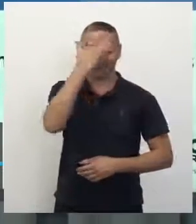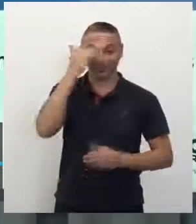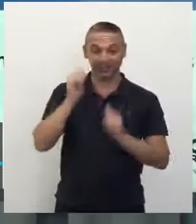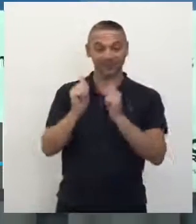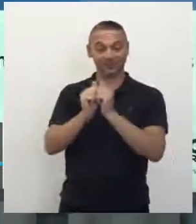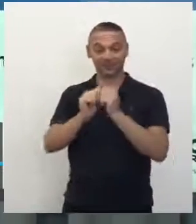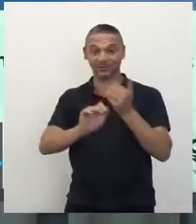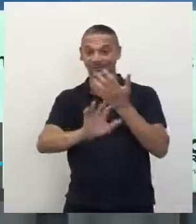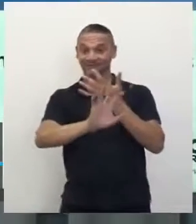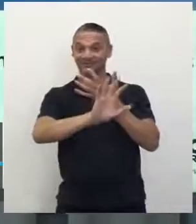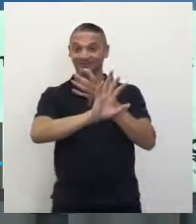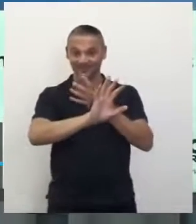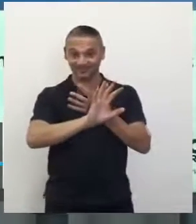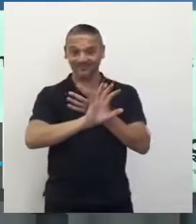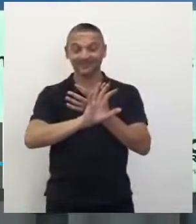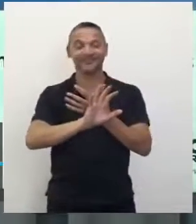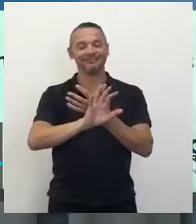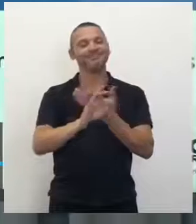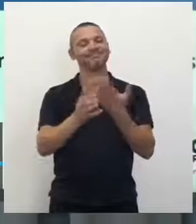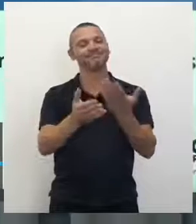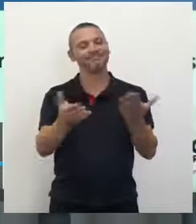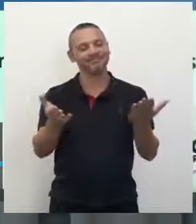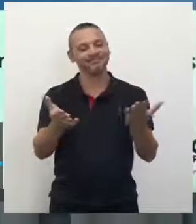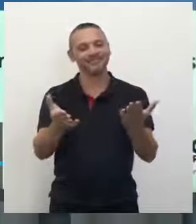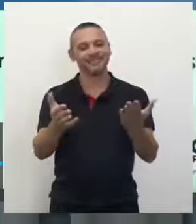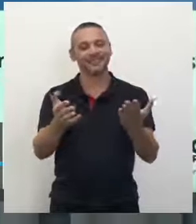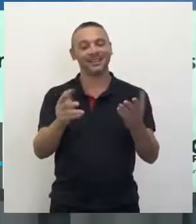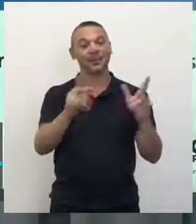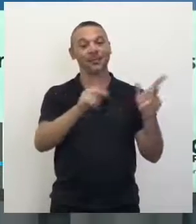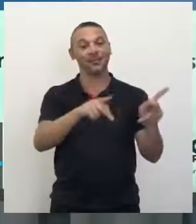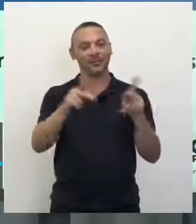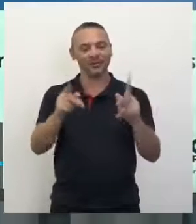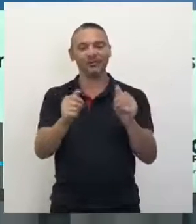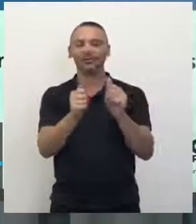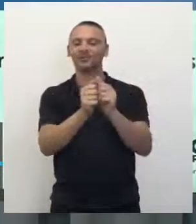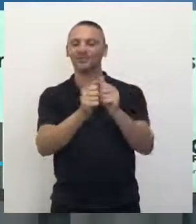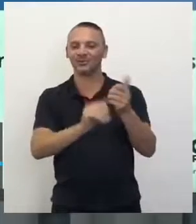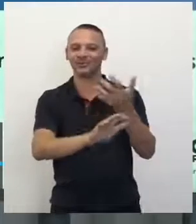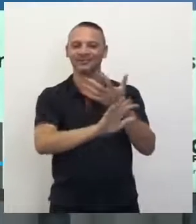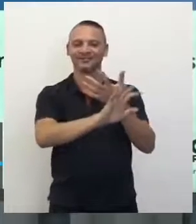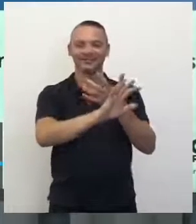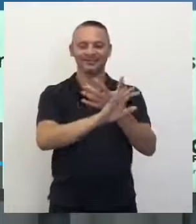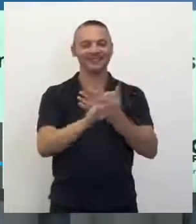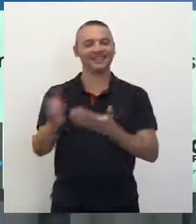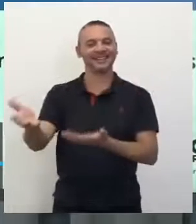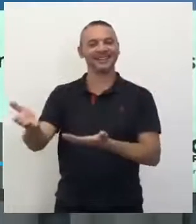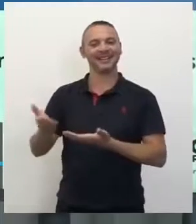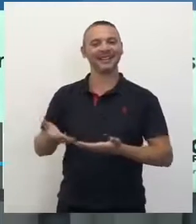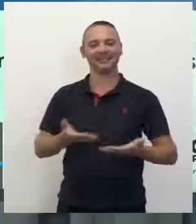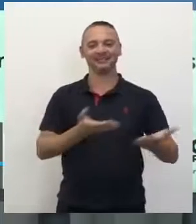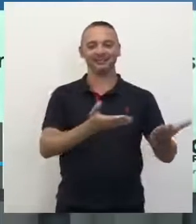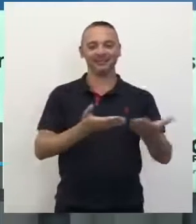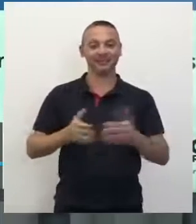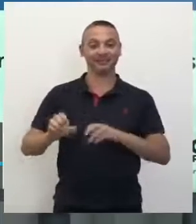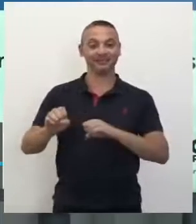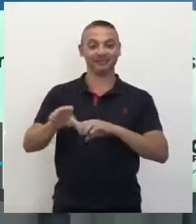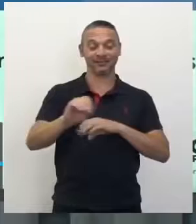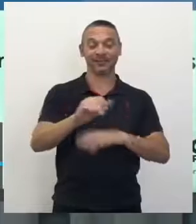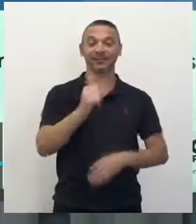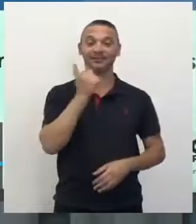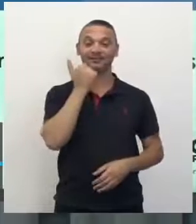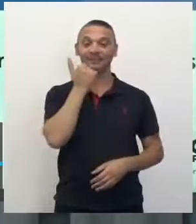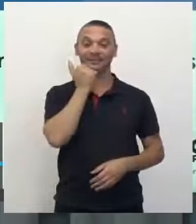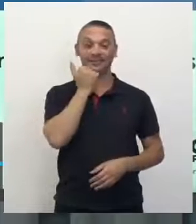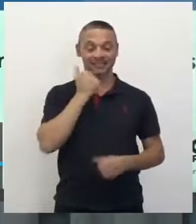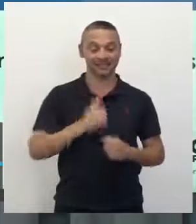que acompanham aí as aulas com a gente e, claro, nossos queridos colegas professores são sempre muito bem-vindos aqui nas aulas de